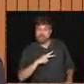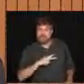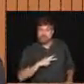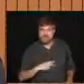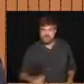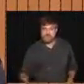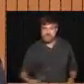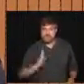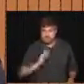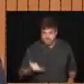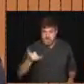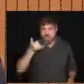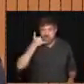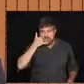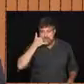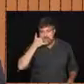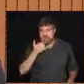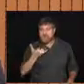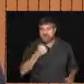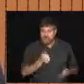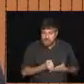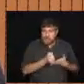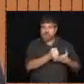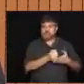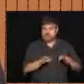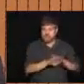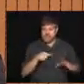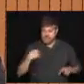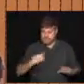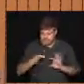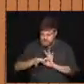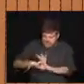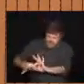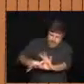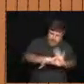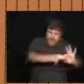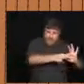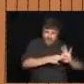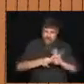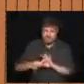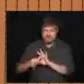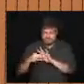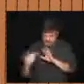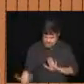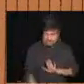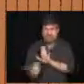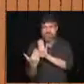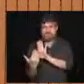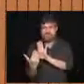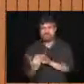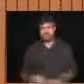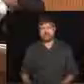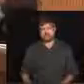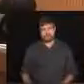se colocando também à disposição. Que nós possamos juntos enfrentar aí essa situação. Muito grato a